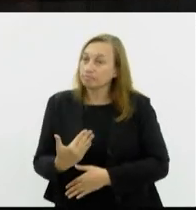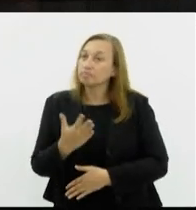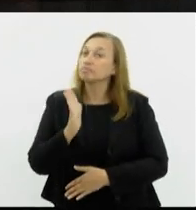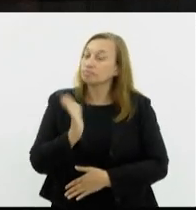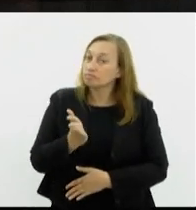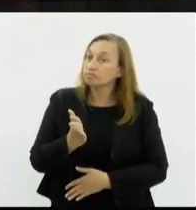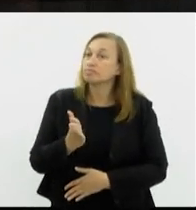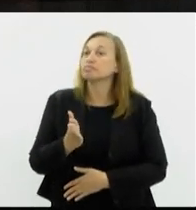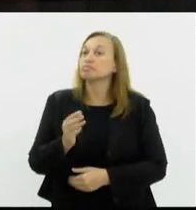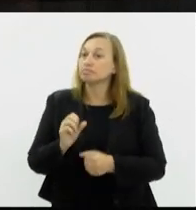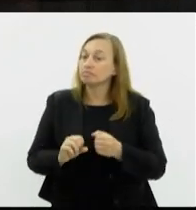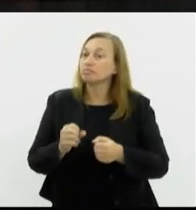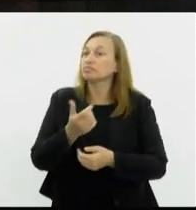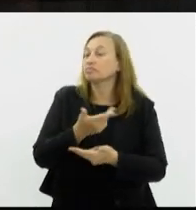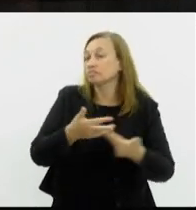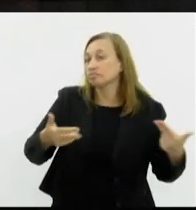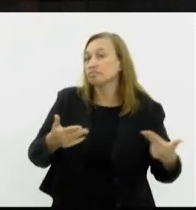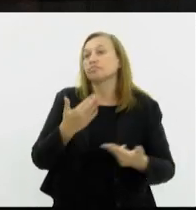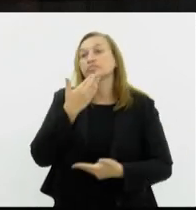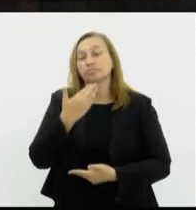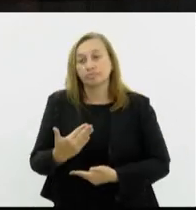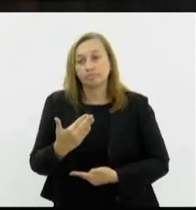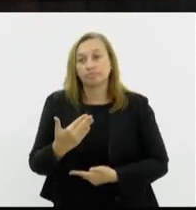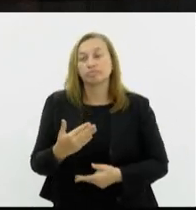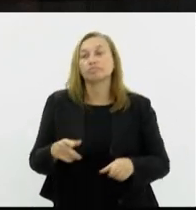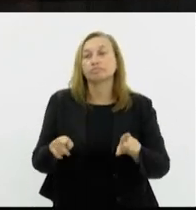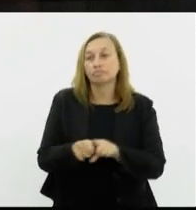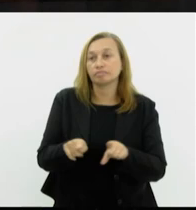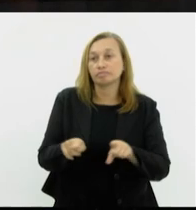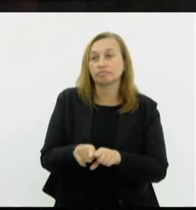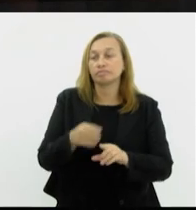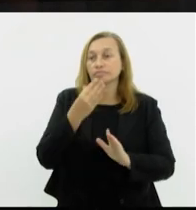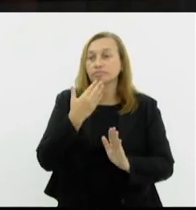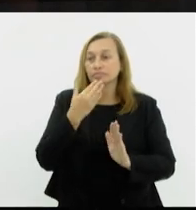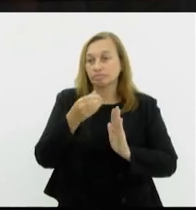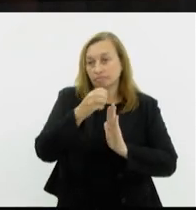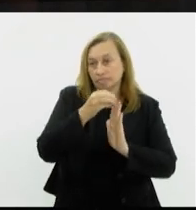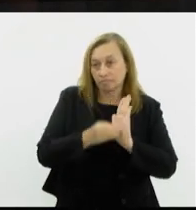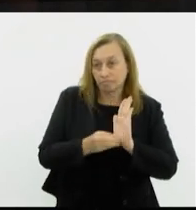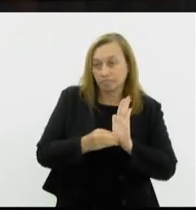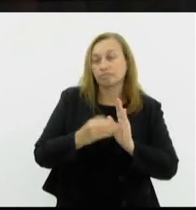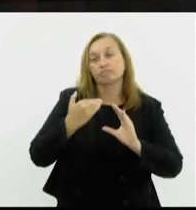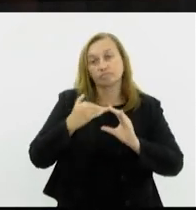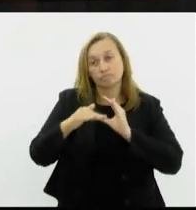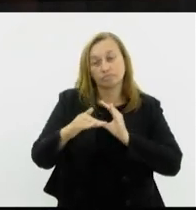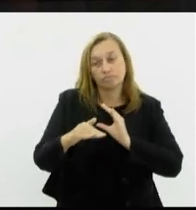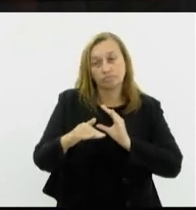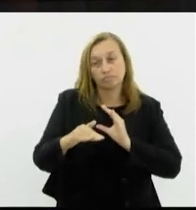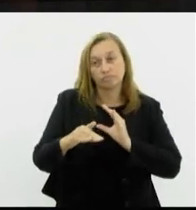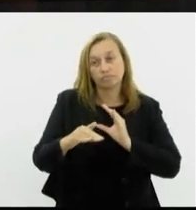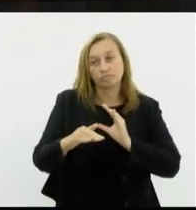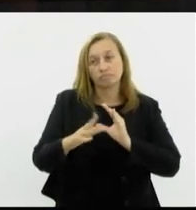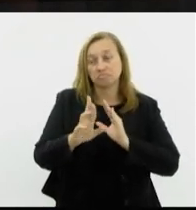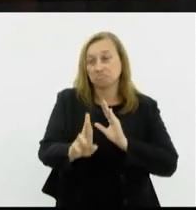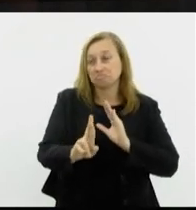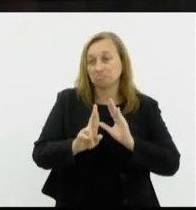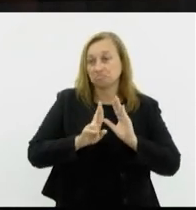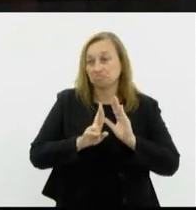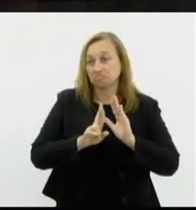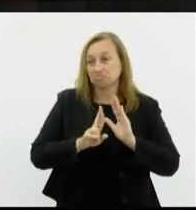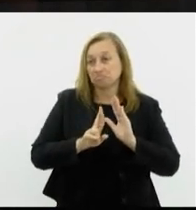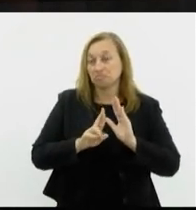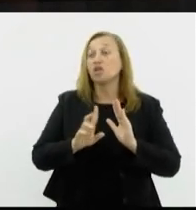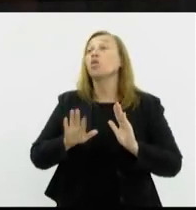fiz várias vezes, inclusive através de ofício. Ofício esse que foi respondido